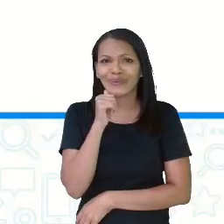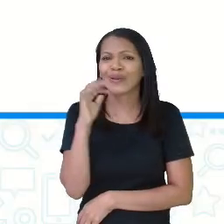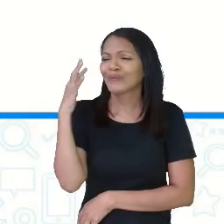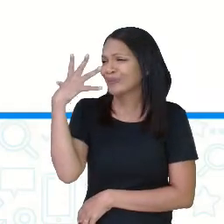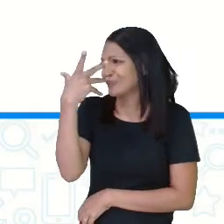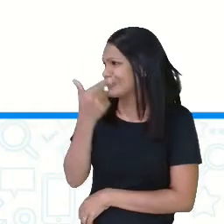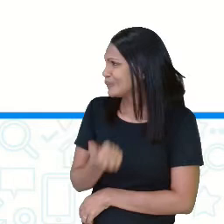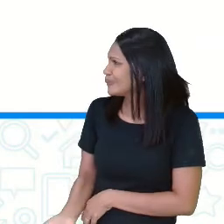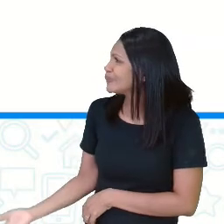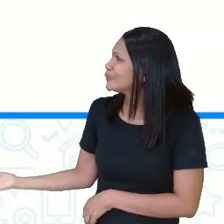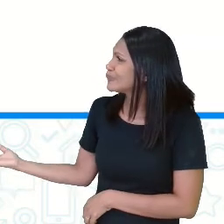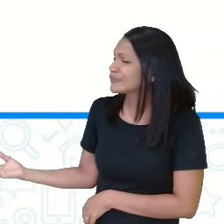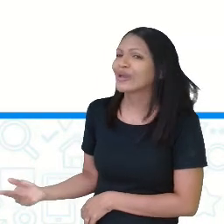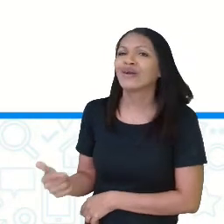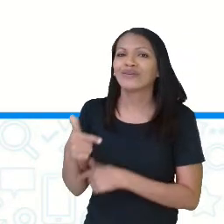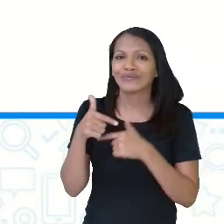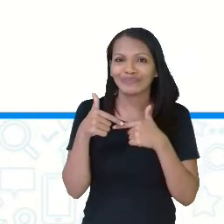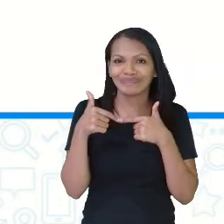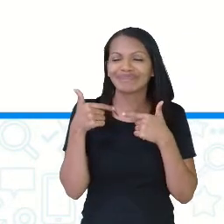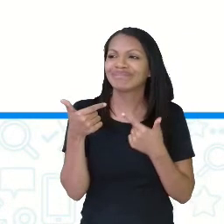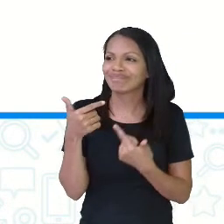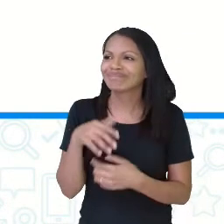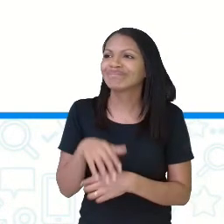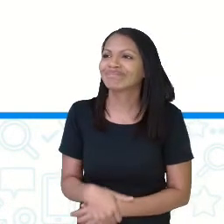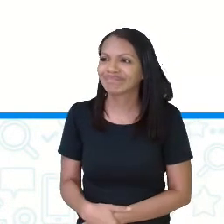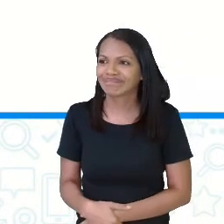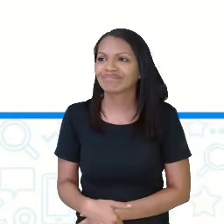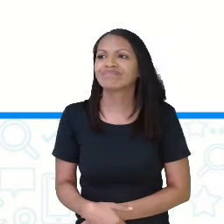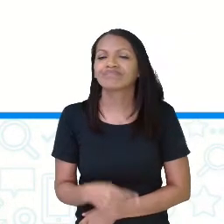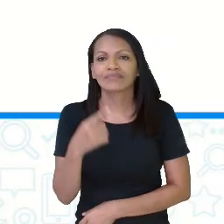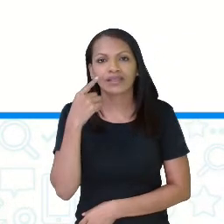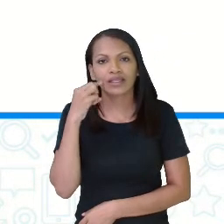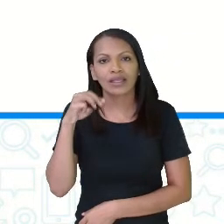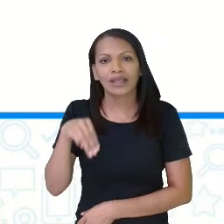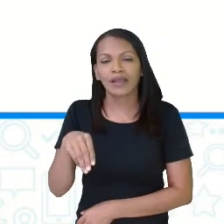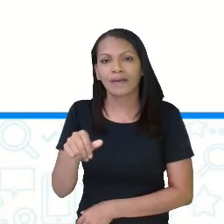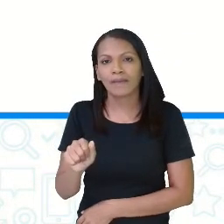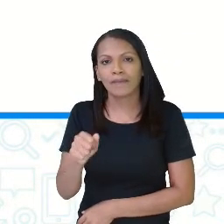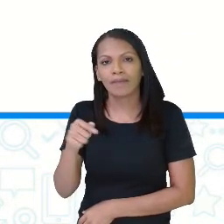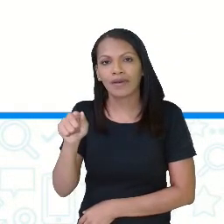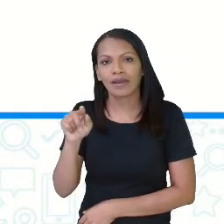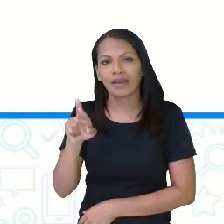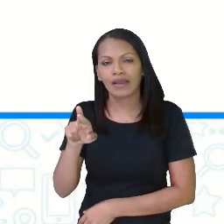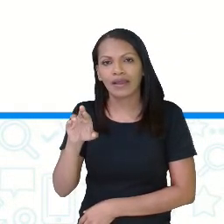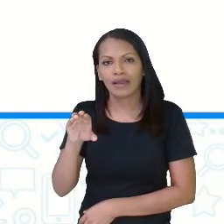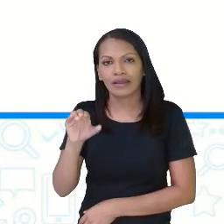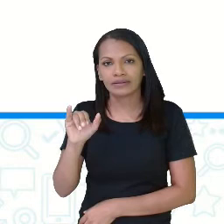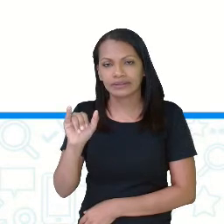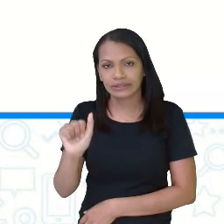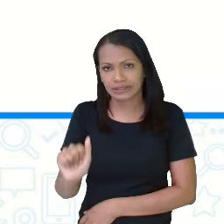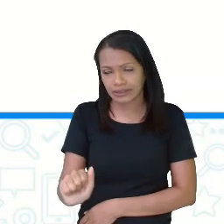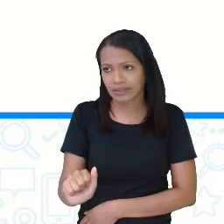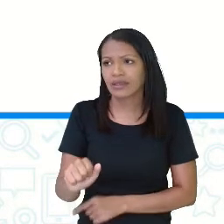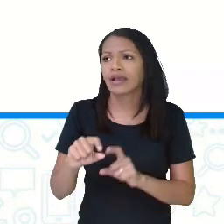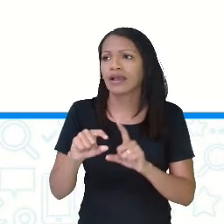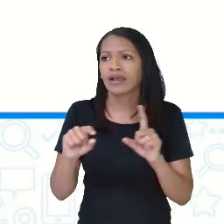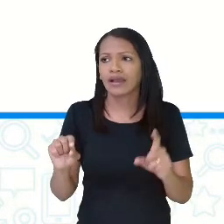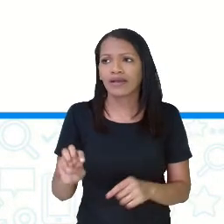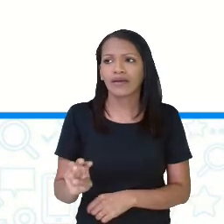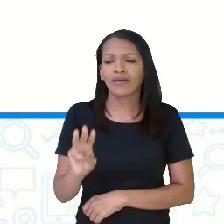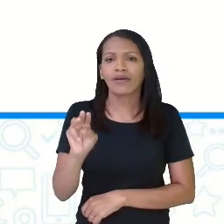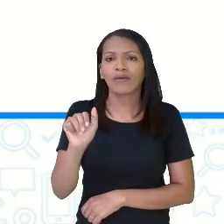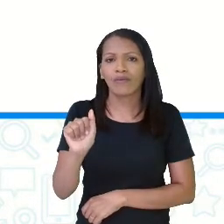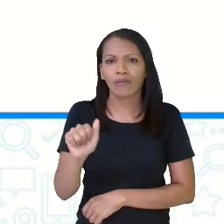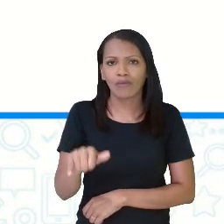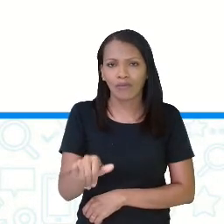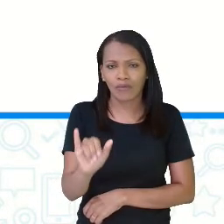gente? Você vê pelo sobrenome, né? O nome dela é Márcia, eu não sei se vou pronunciar correto, tá? É